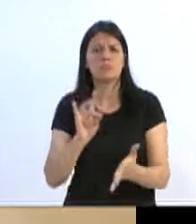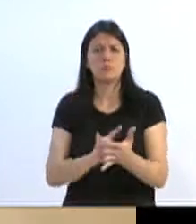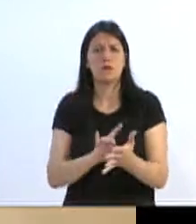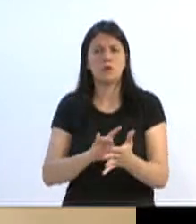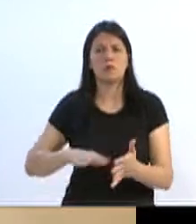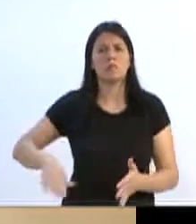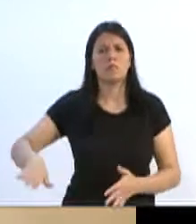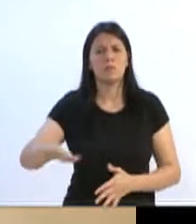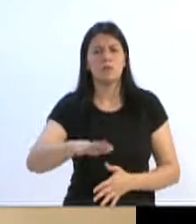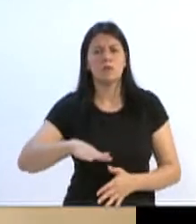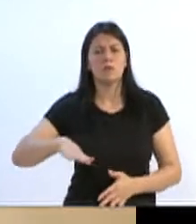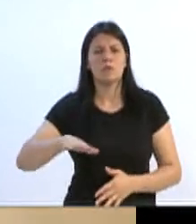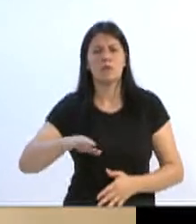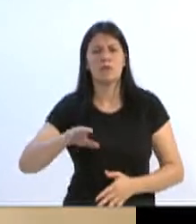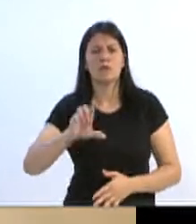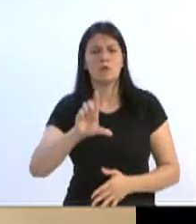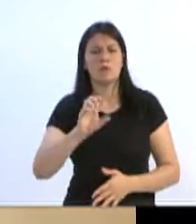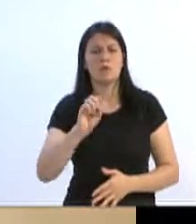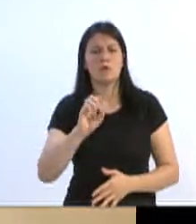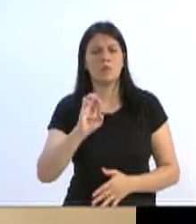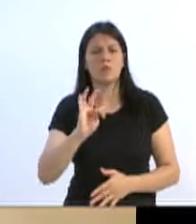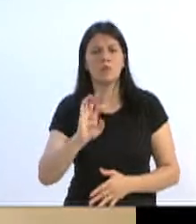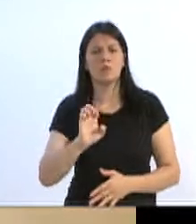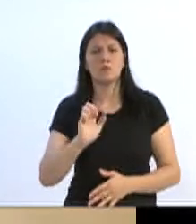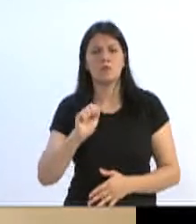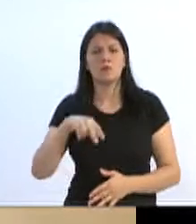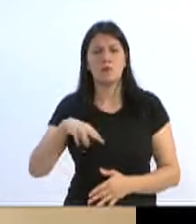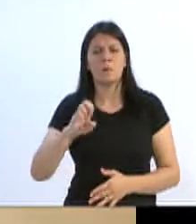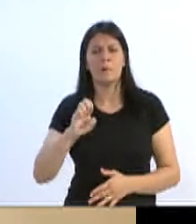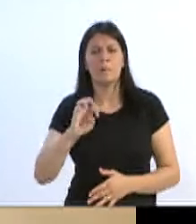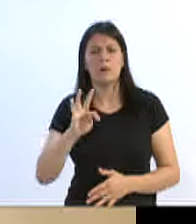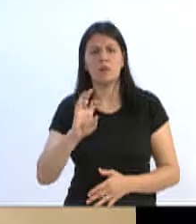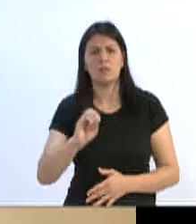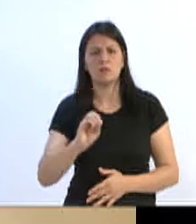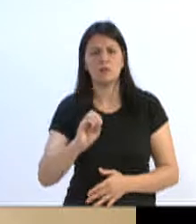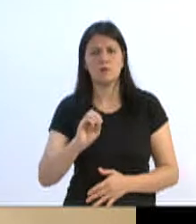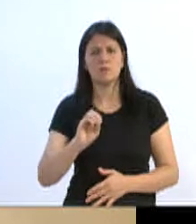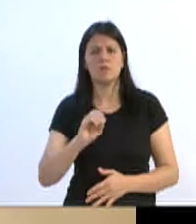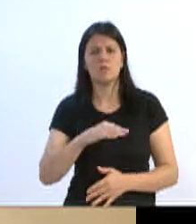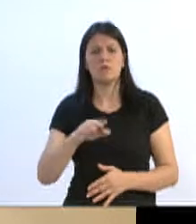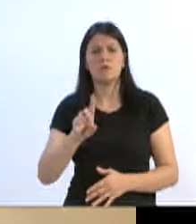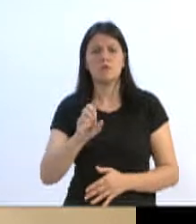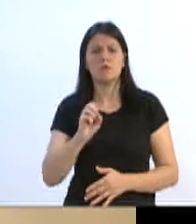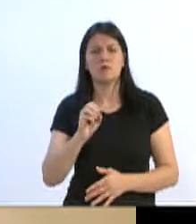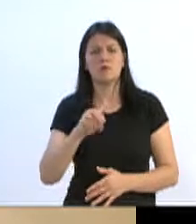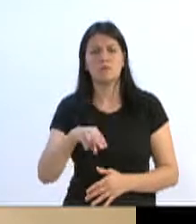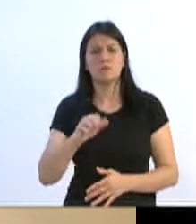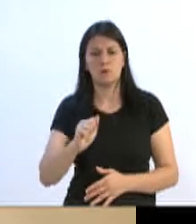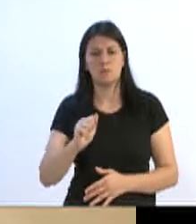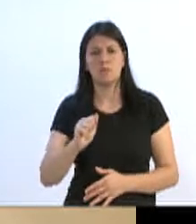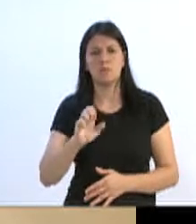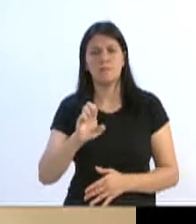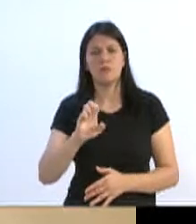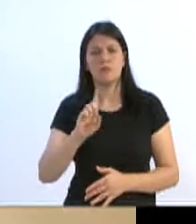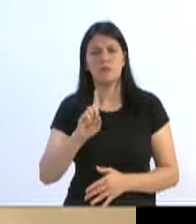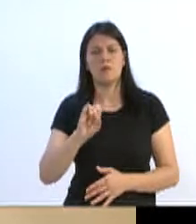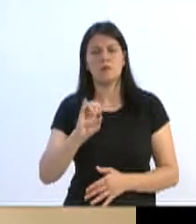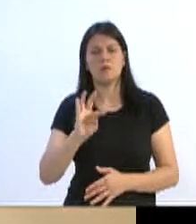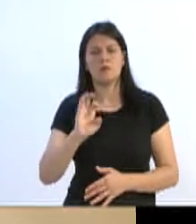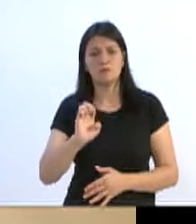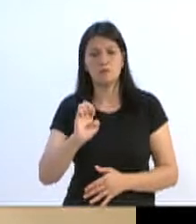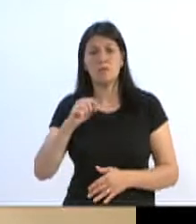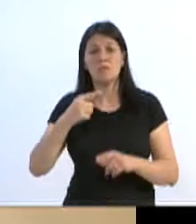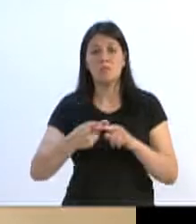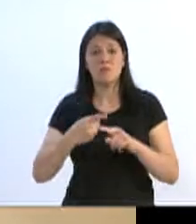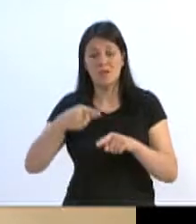zeis o loteamento dona edith deve ser o primeiro a ter os encaminhamentos objetivando resolver parte dos problemas que inúmeras vezes trouxe aqui nesta tribuna da ausência